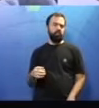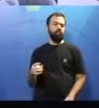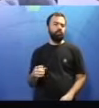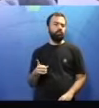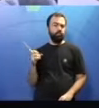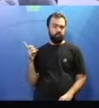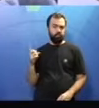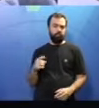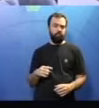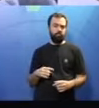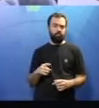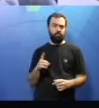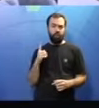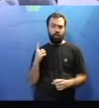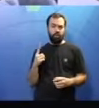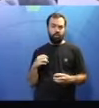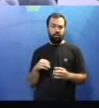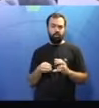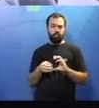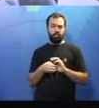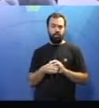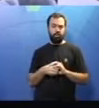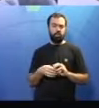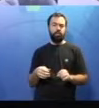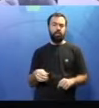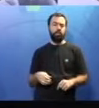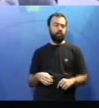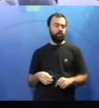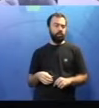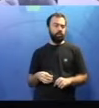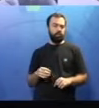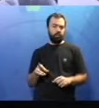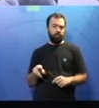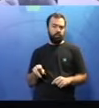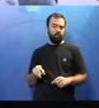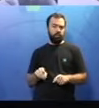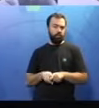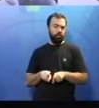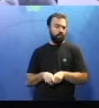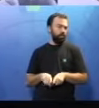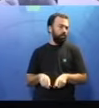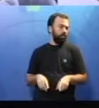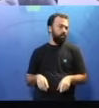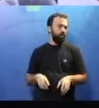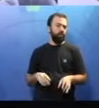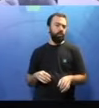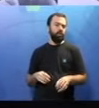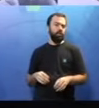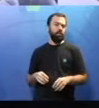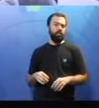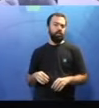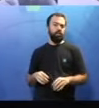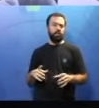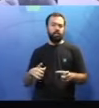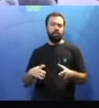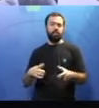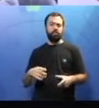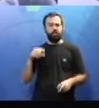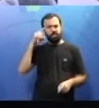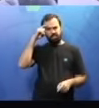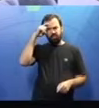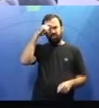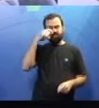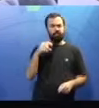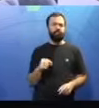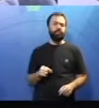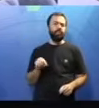procariontes, que podem ser tanto autótrofos quanto heterótrofos. E quais que são esses ambientes extremos que esses seres vivem? Bom,